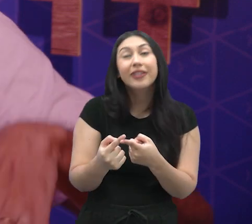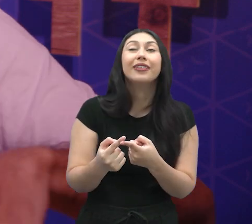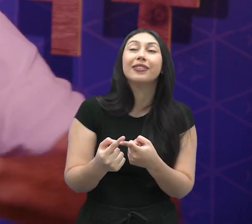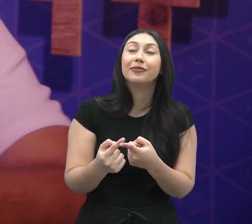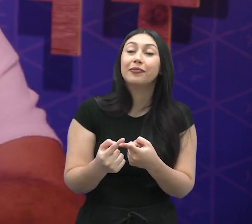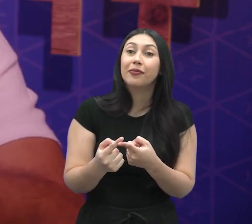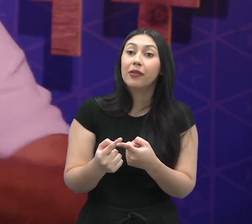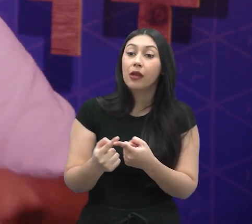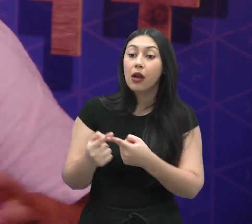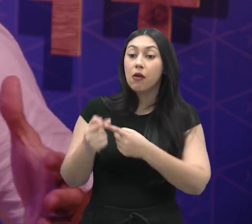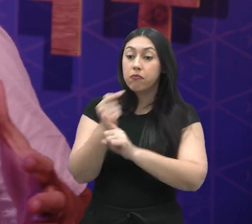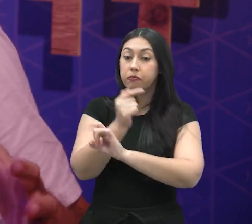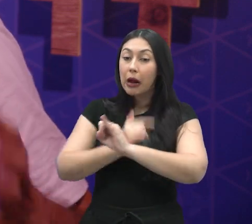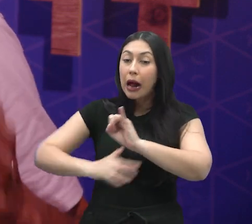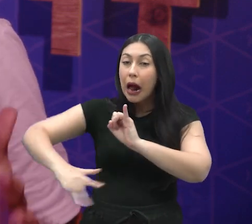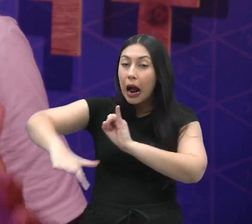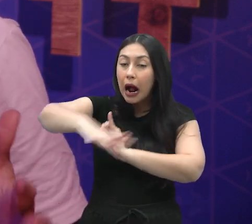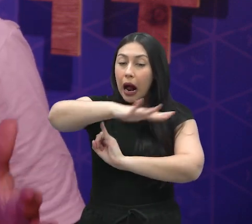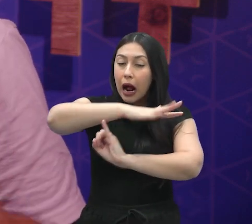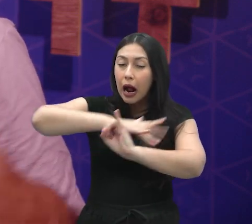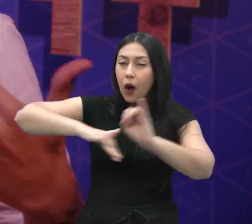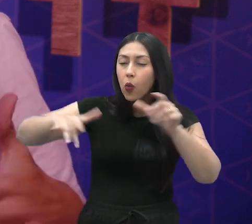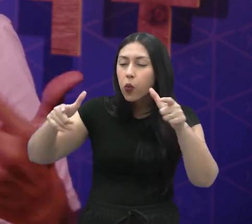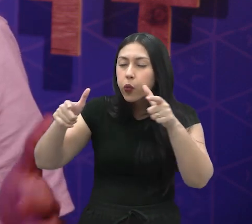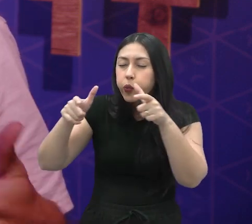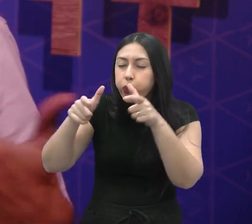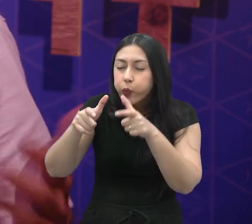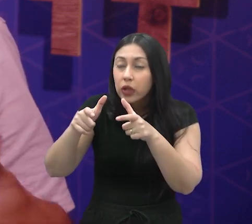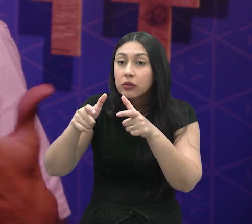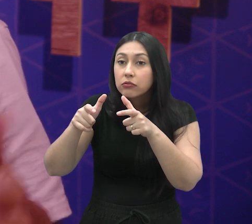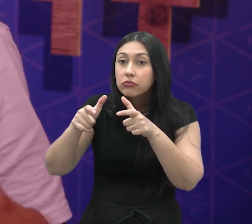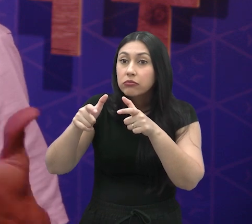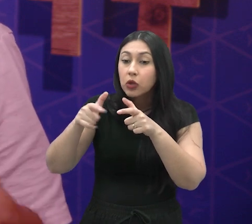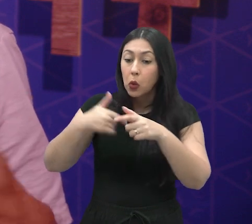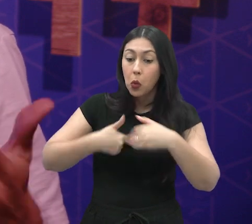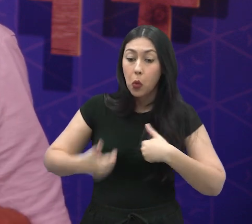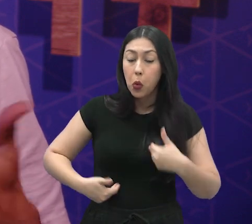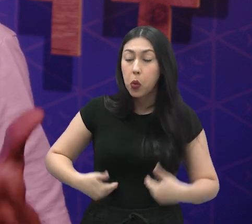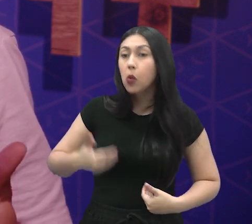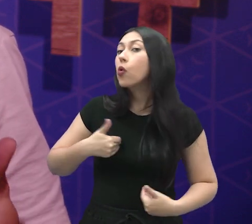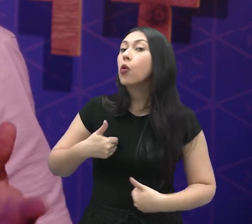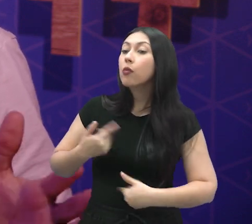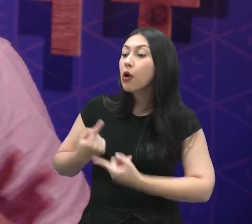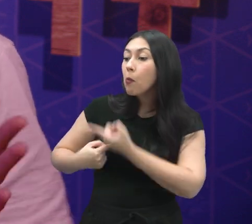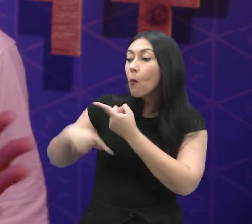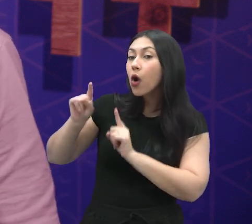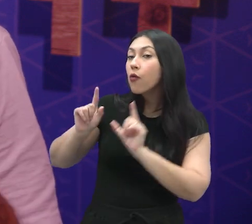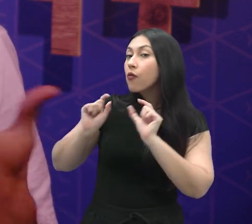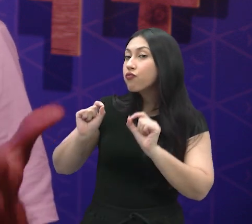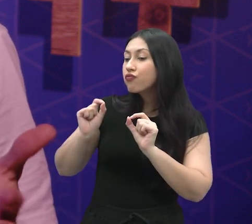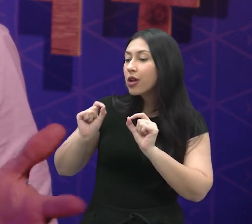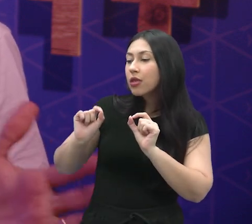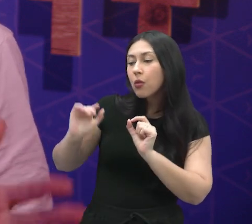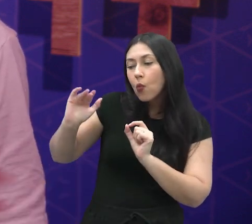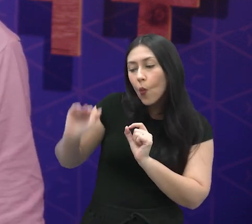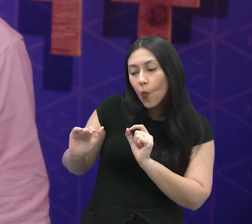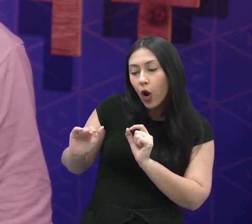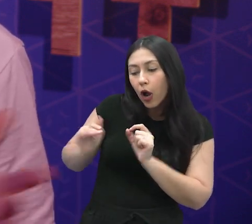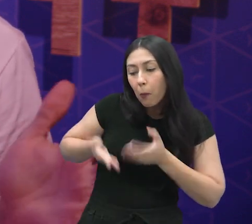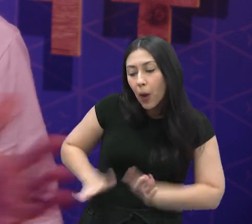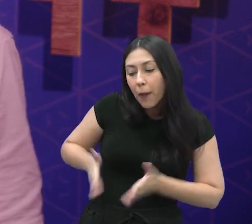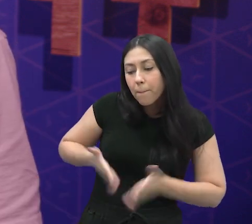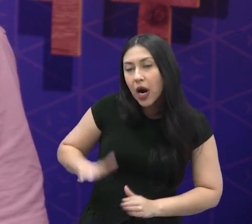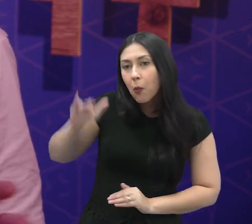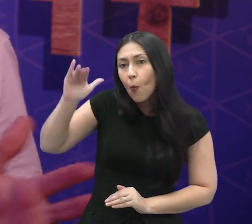porque como era uma ilha apertada, a evolução natural, né, favoreceu quem era